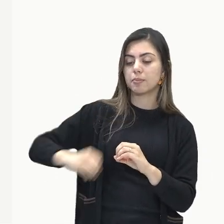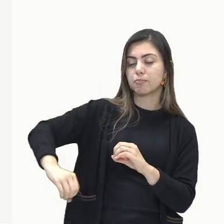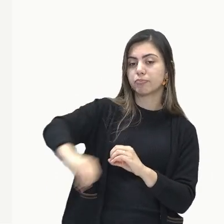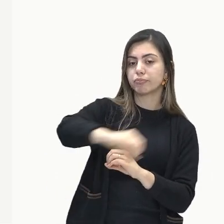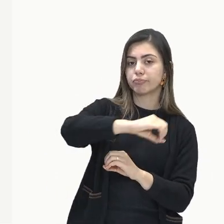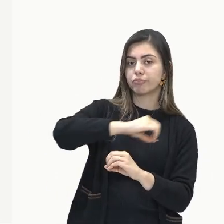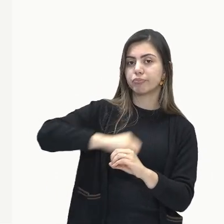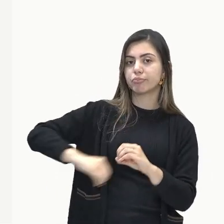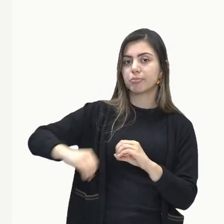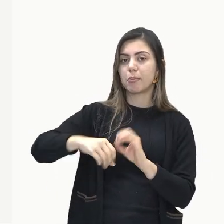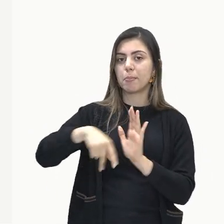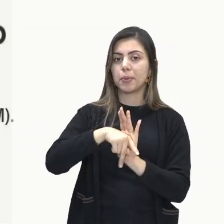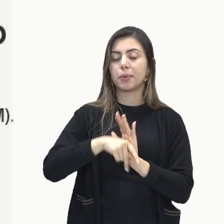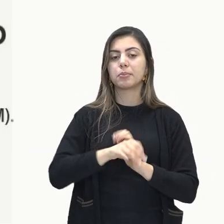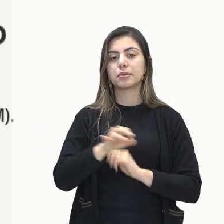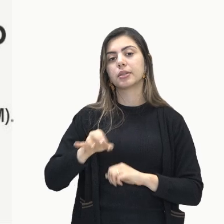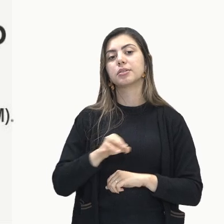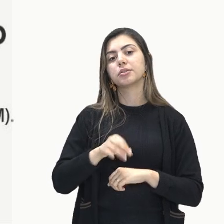focos dessa elipse.